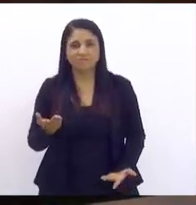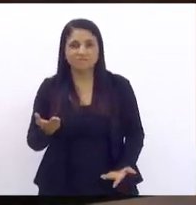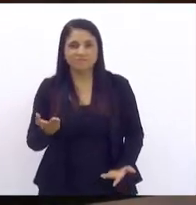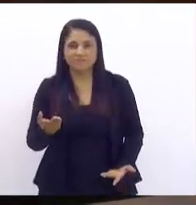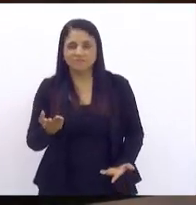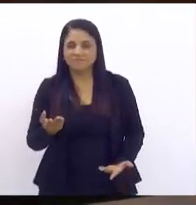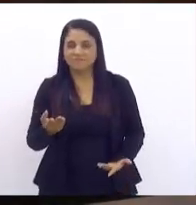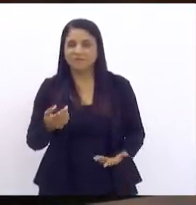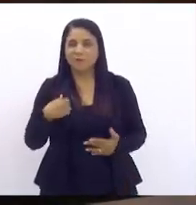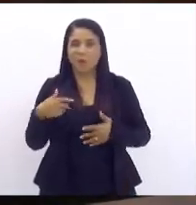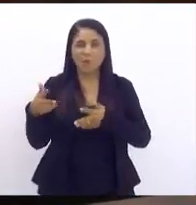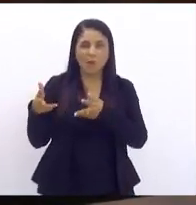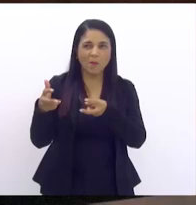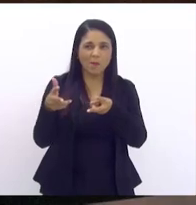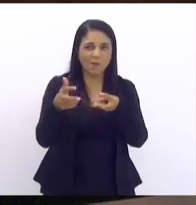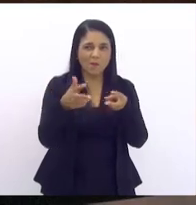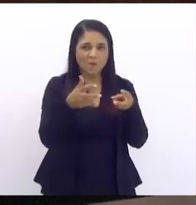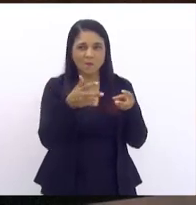E eu vejo...